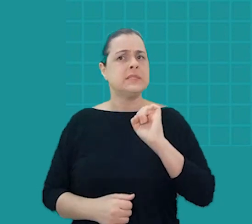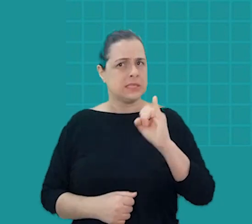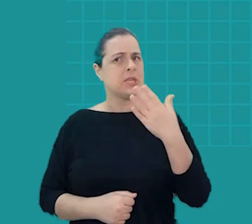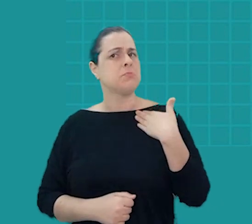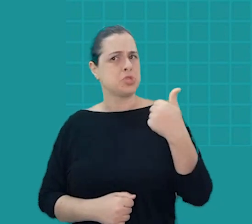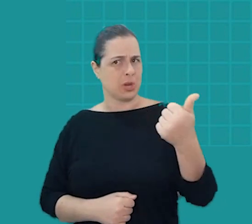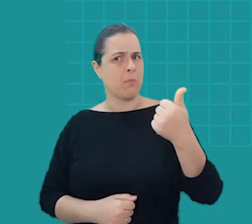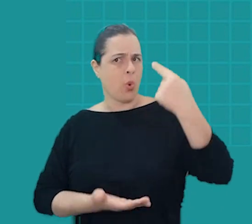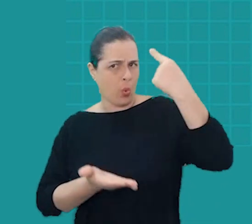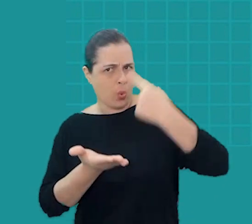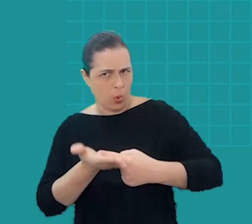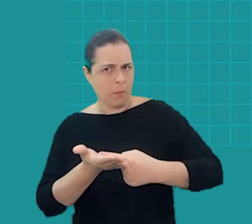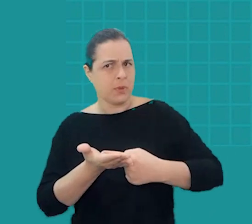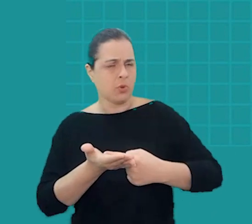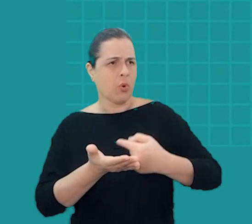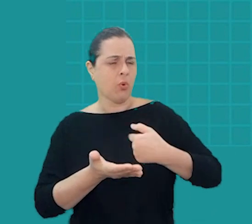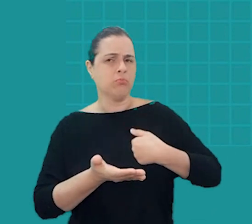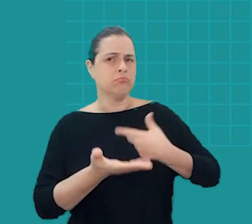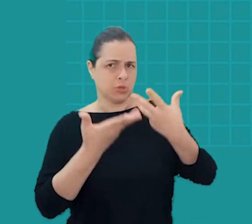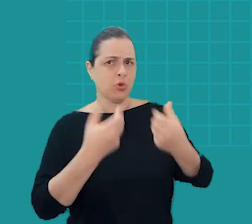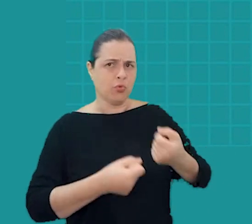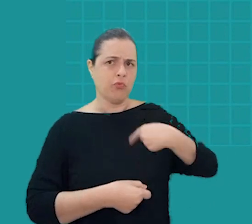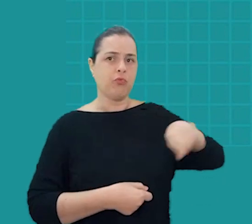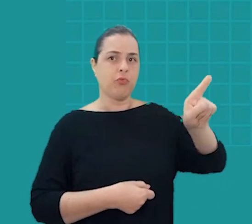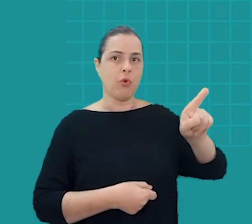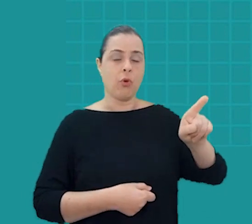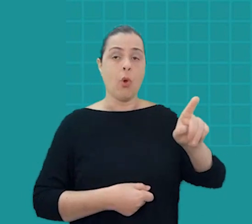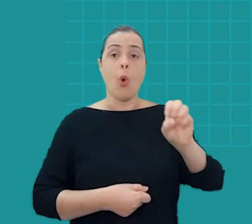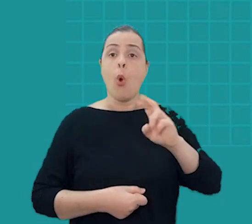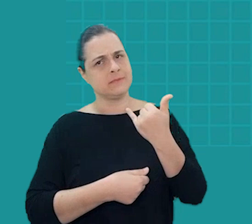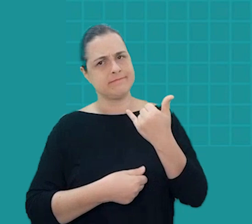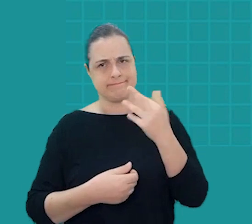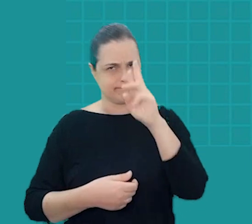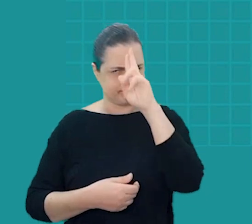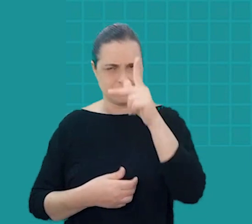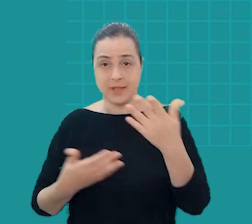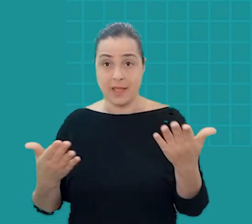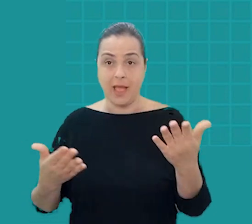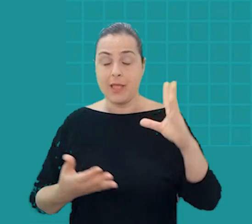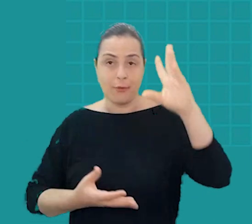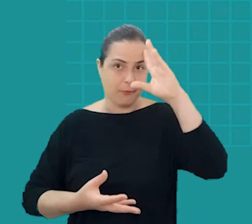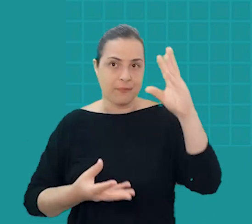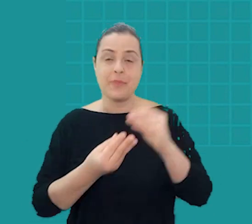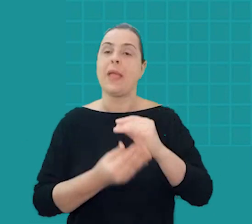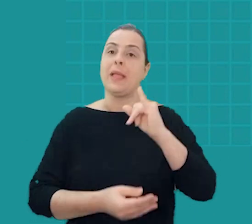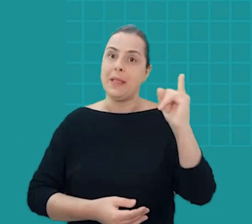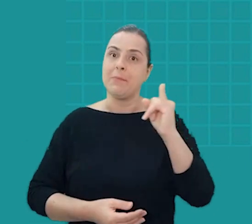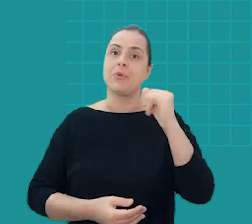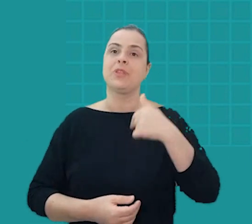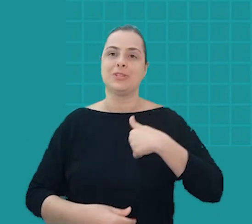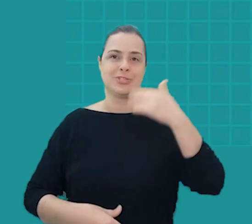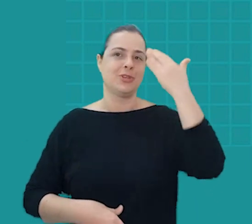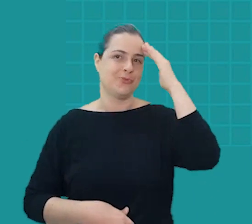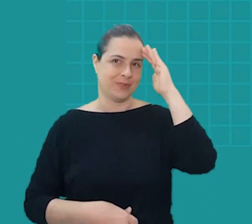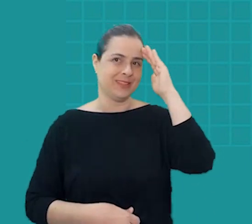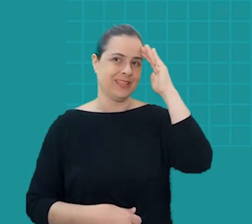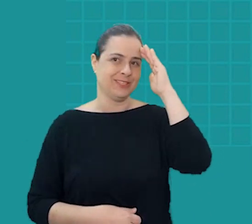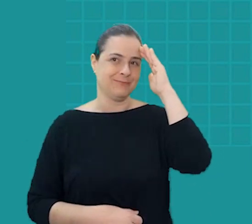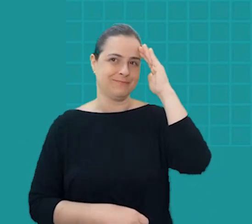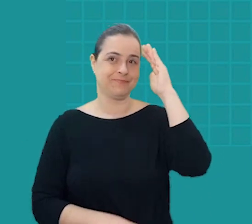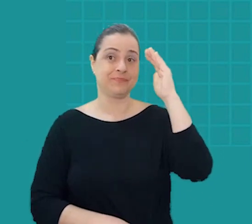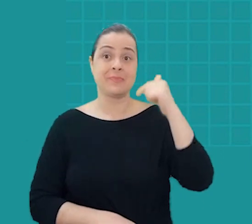É melhor ser frio, não tenho tempo, até setembro estou ferrado tal, do